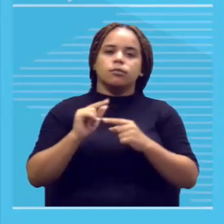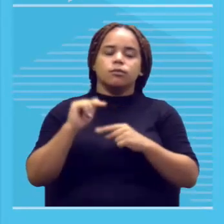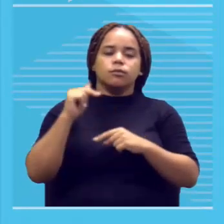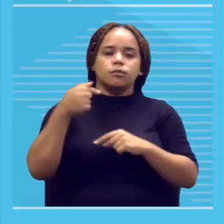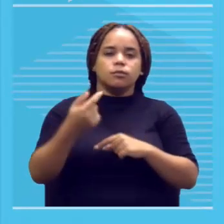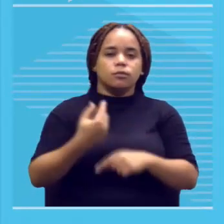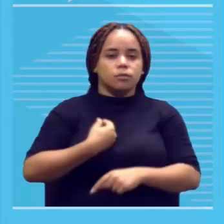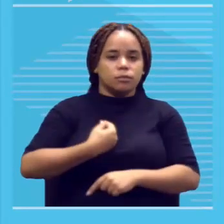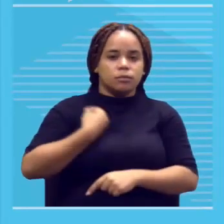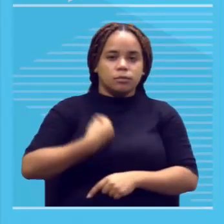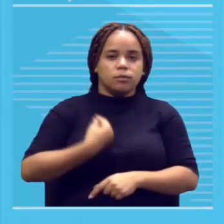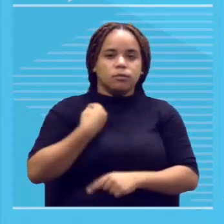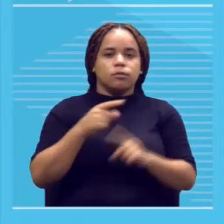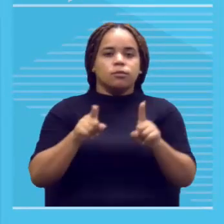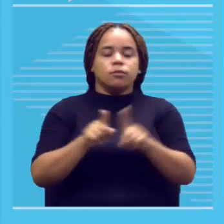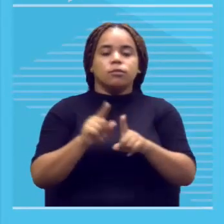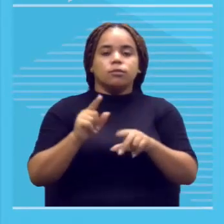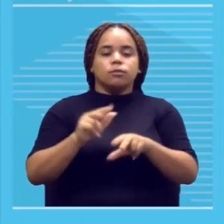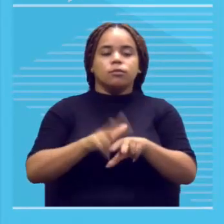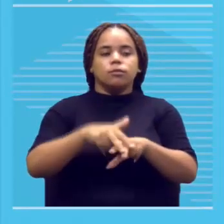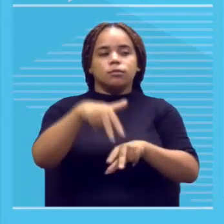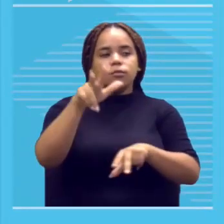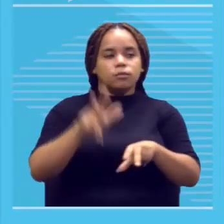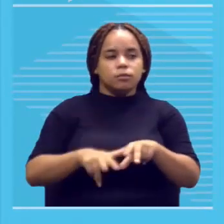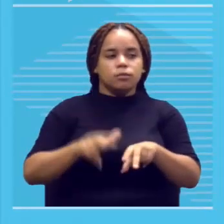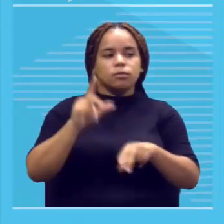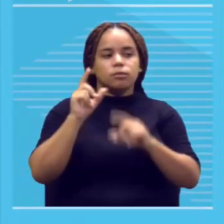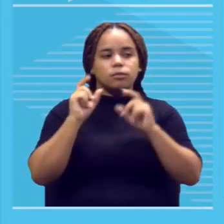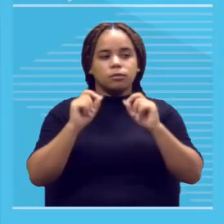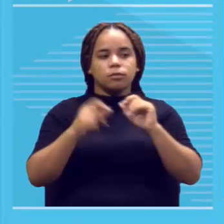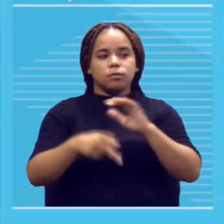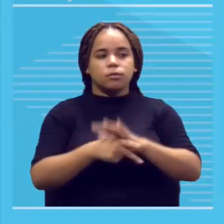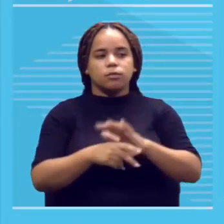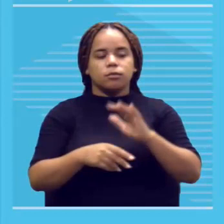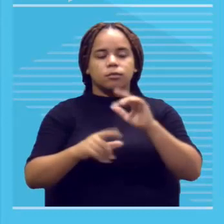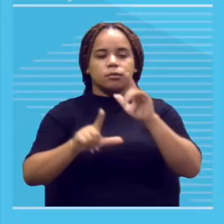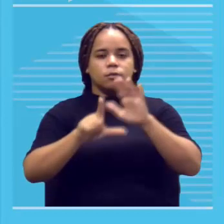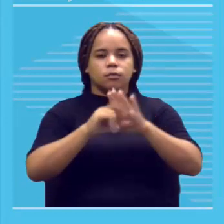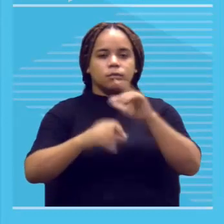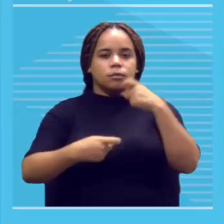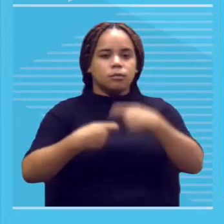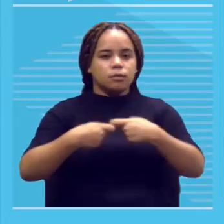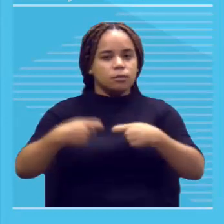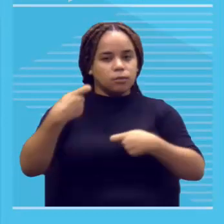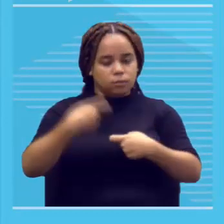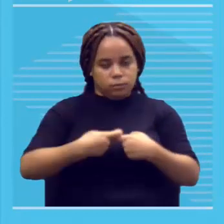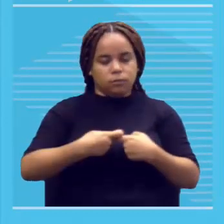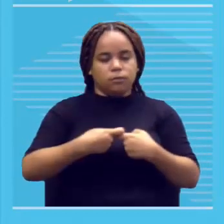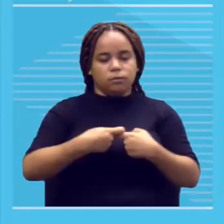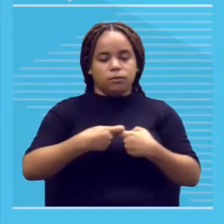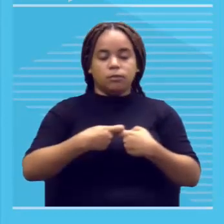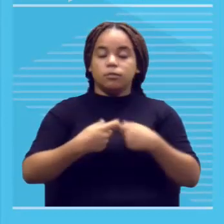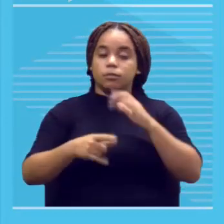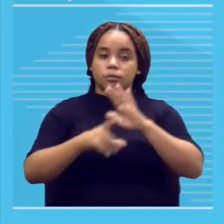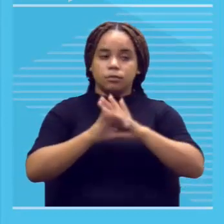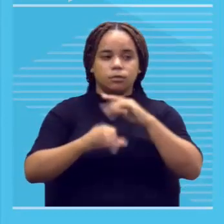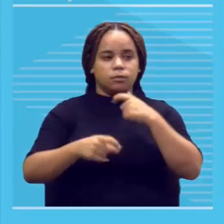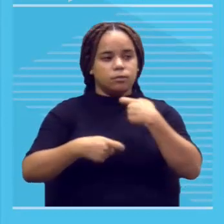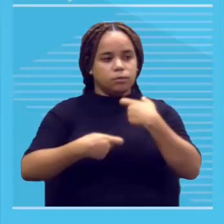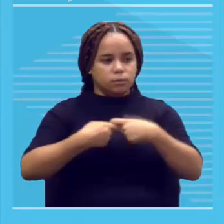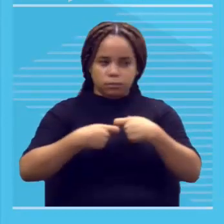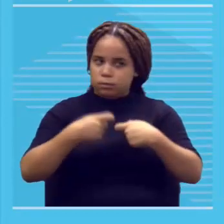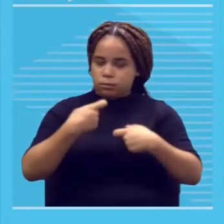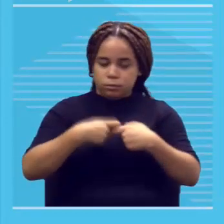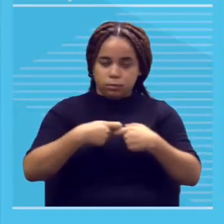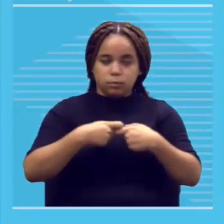a nossa próxima encarnação é definida pela lei do Karma que é a lei do Karma lei do Karma é